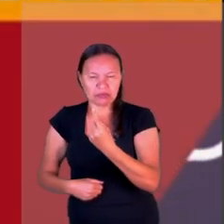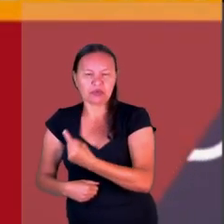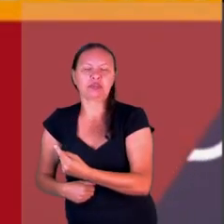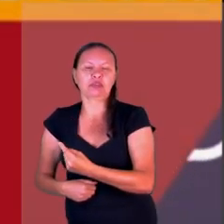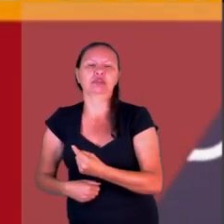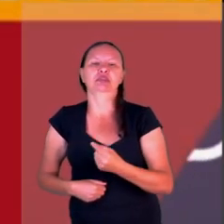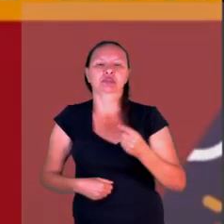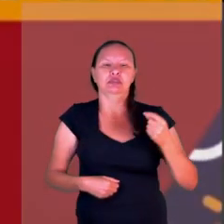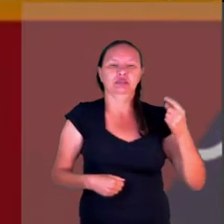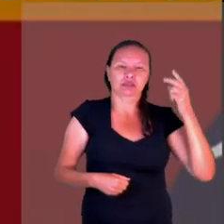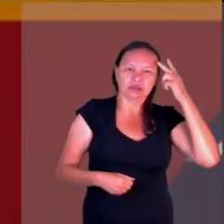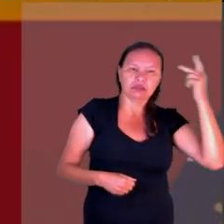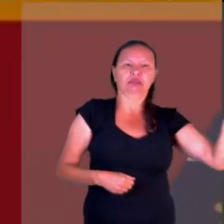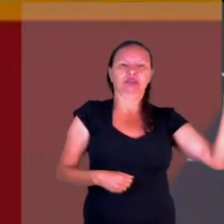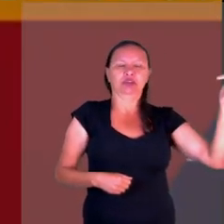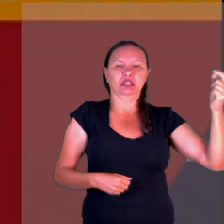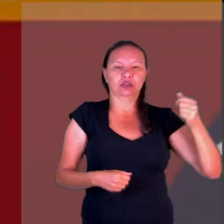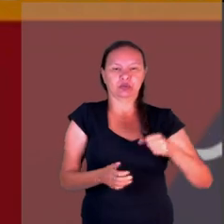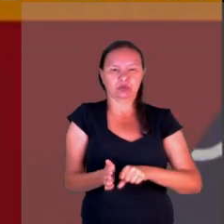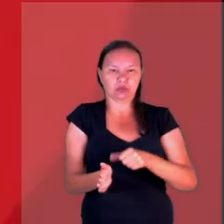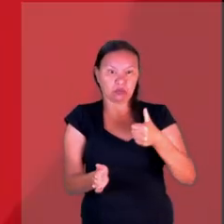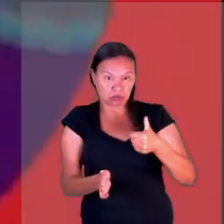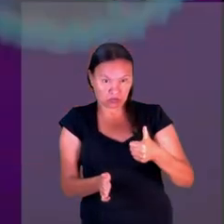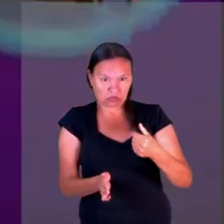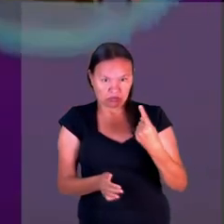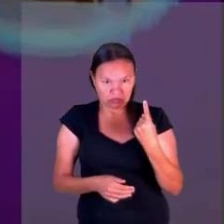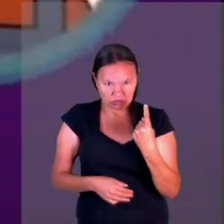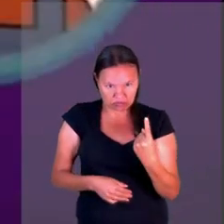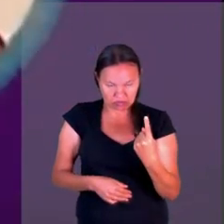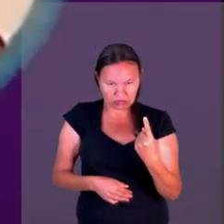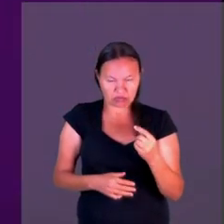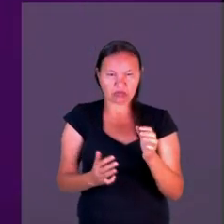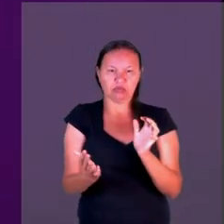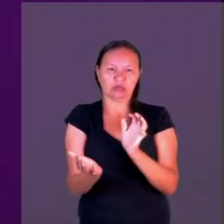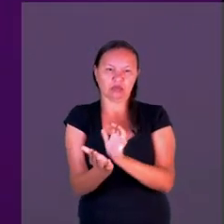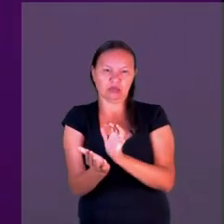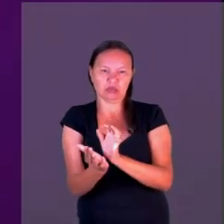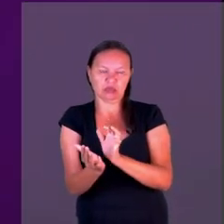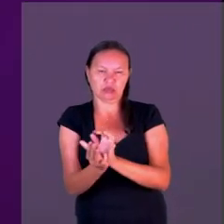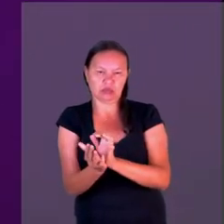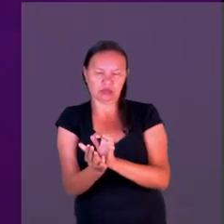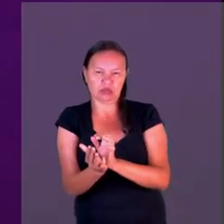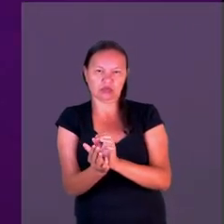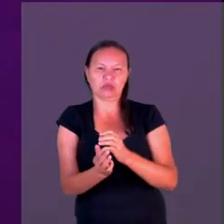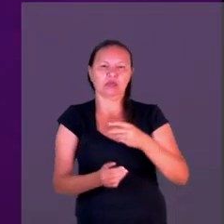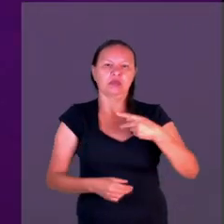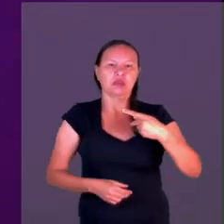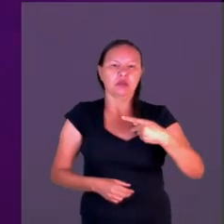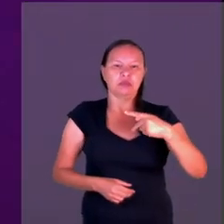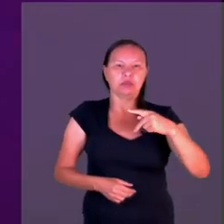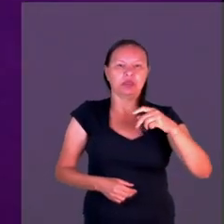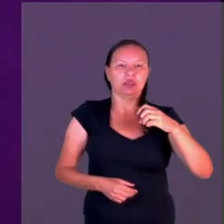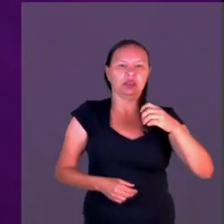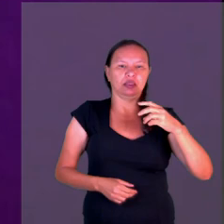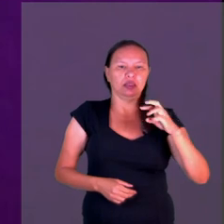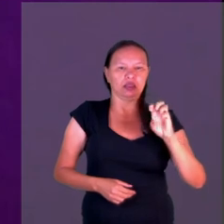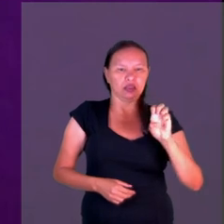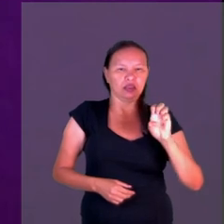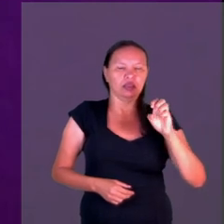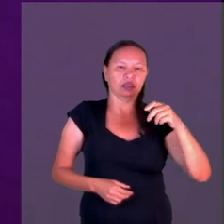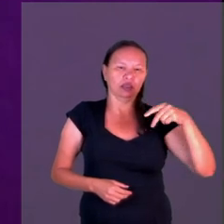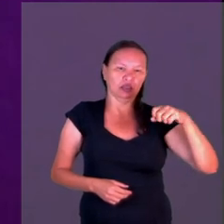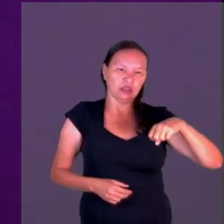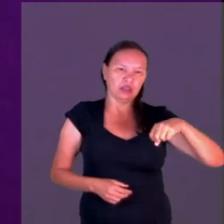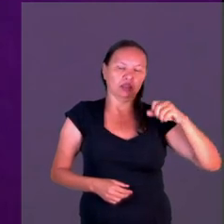tal passo um a comunidade se reúne para conhecer melhor o penai e definir Quais alimentos pode